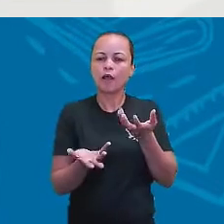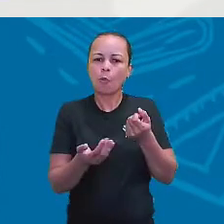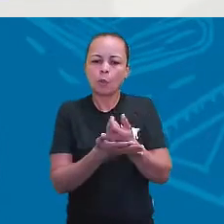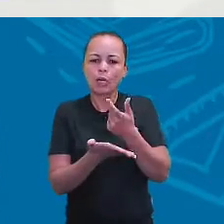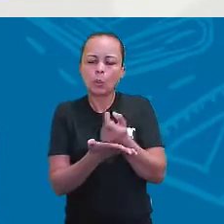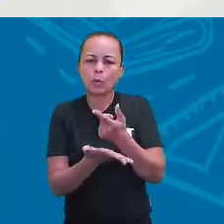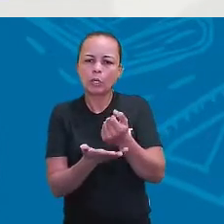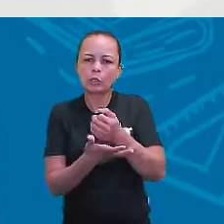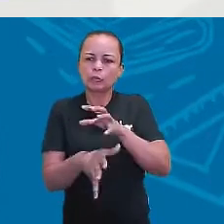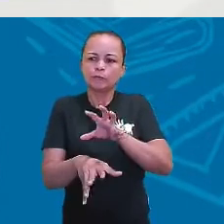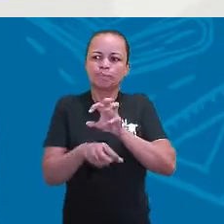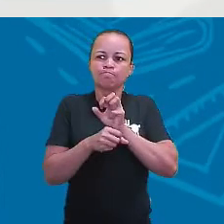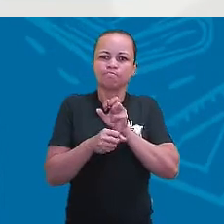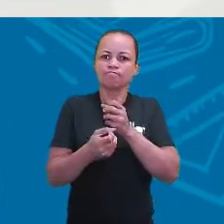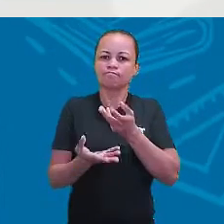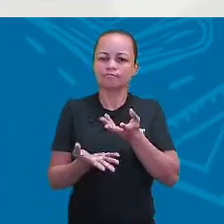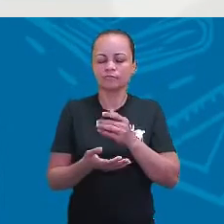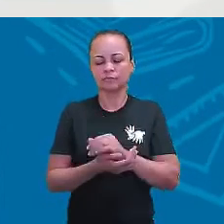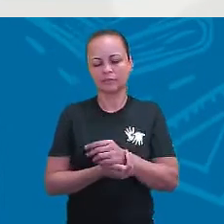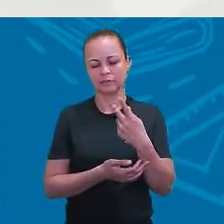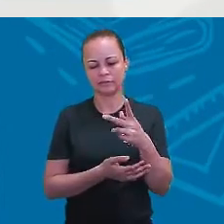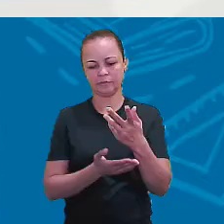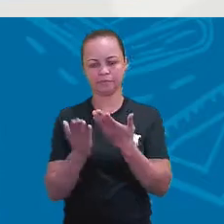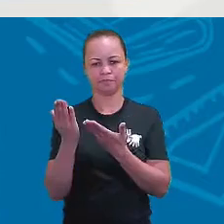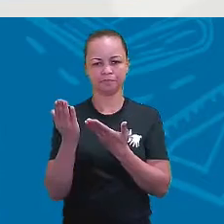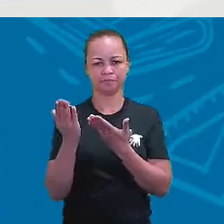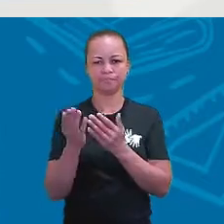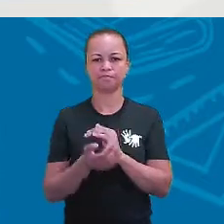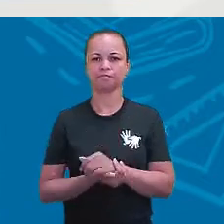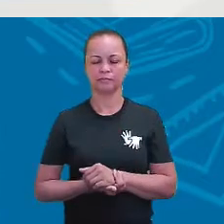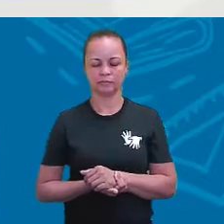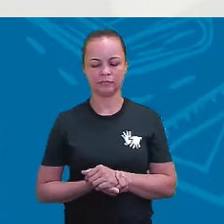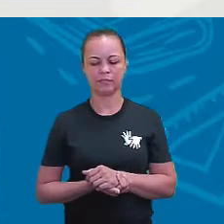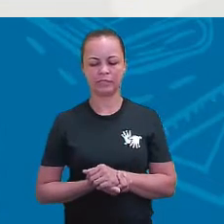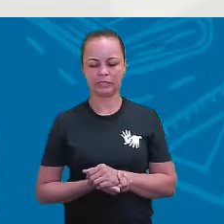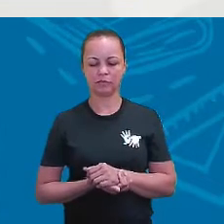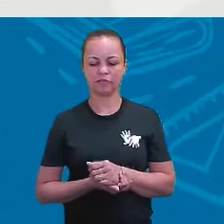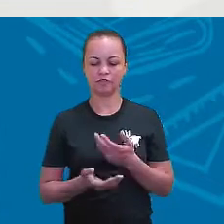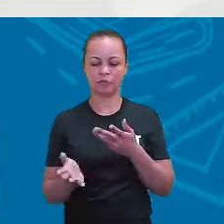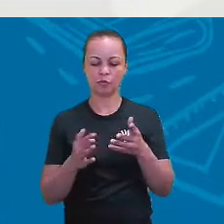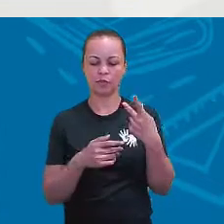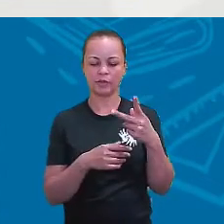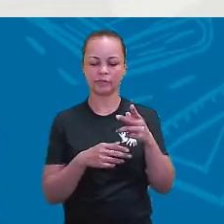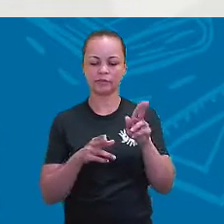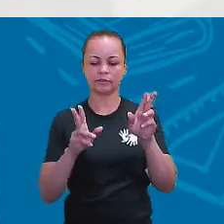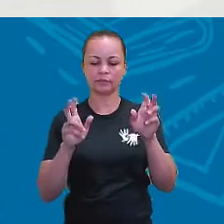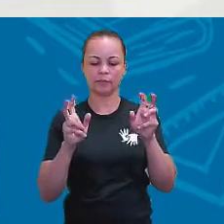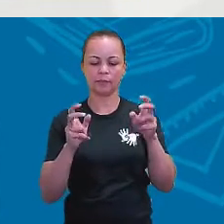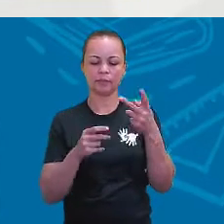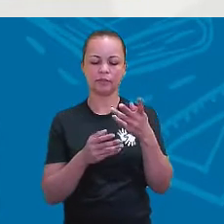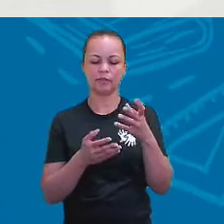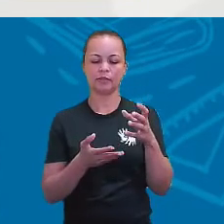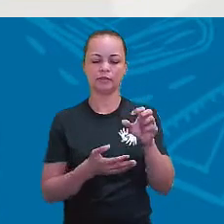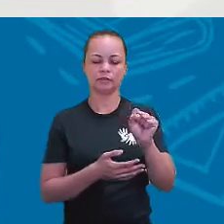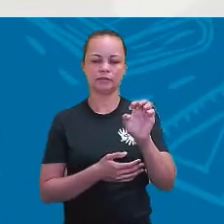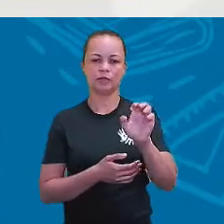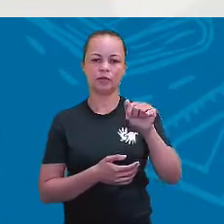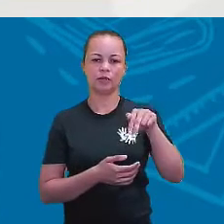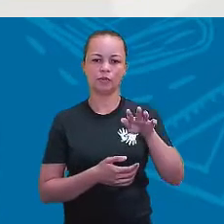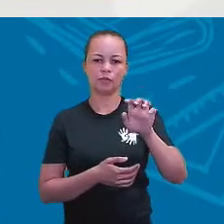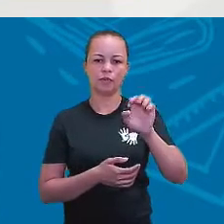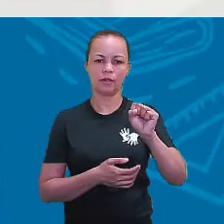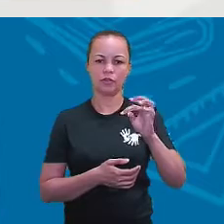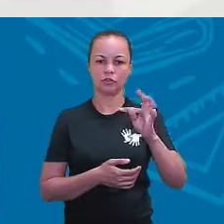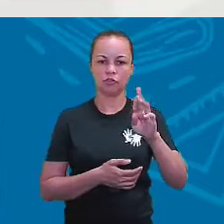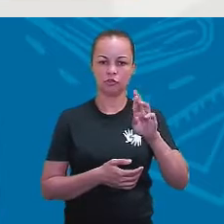consumindo. Isso tem tudo a ver com isso aqui também, gente, sequestro de carbono. Então, o próprio ato de você